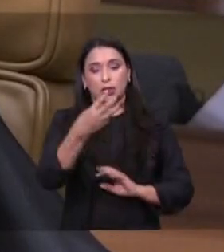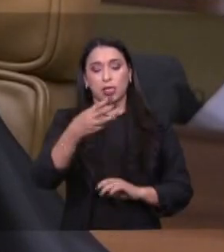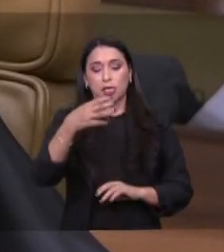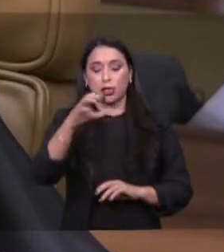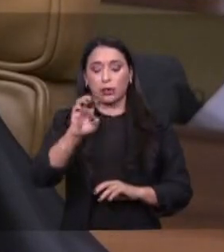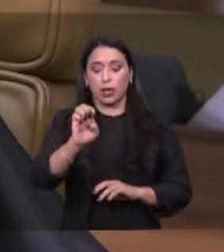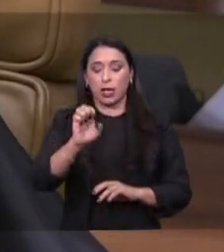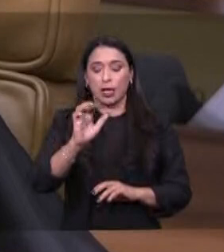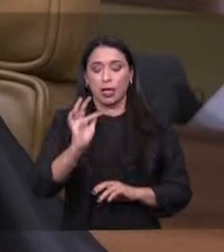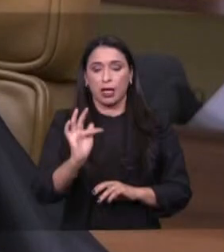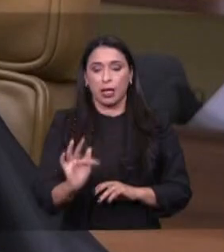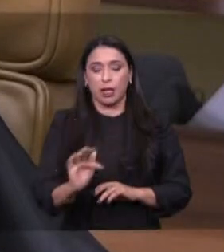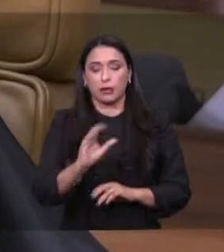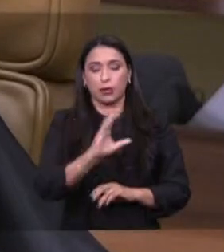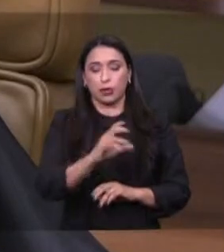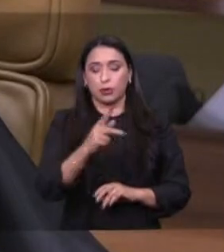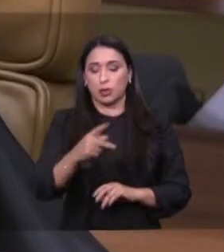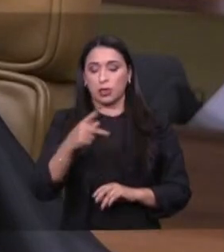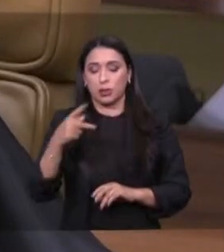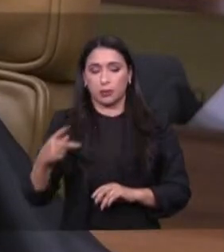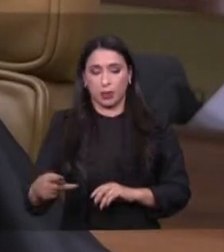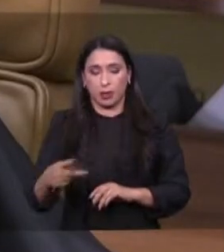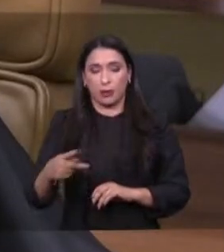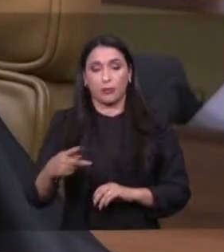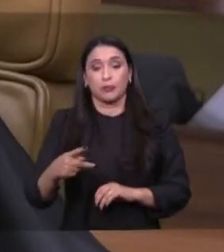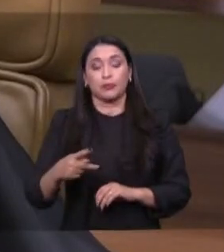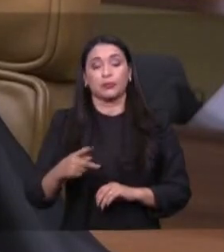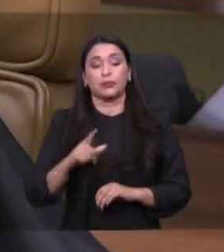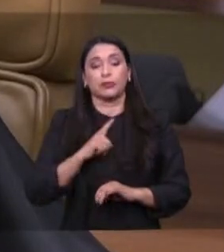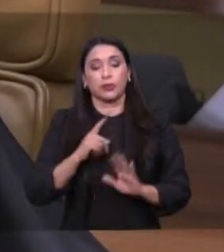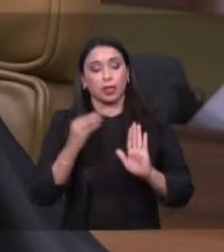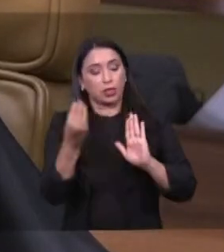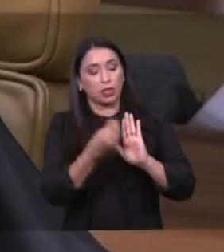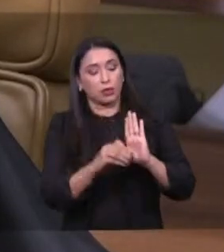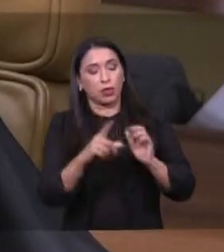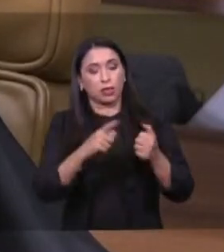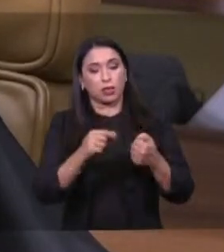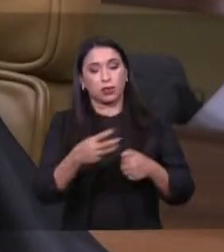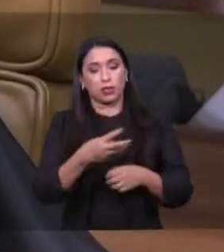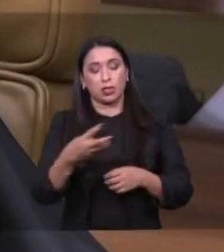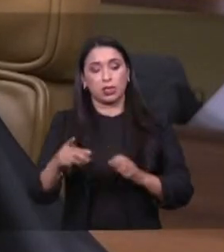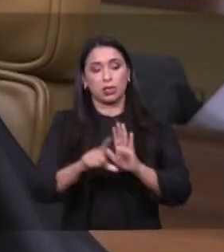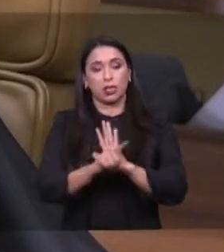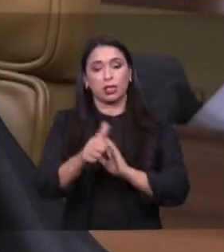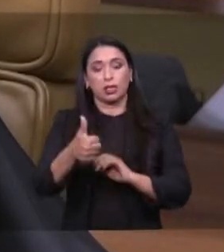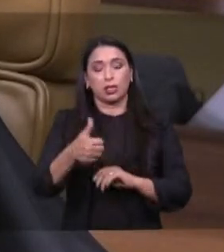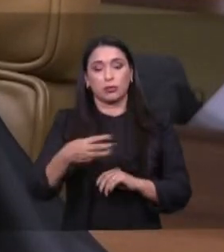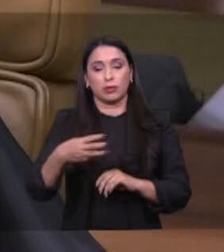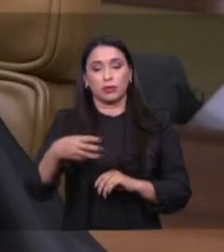e 3º F do Código de Processo Penal, introduzidos pelo artigo 3º da Lei